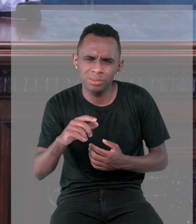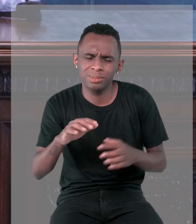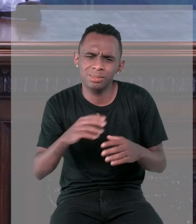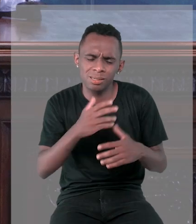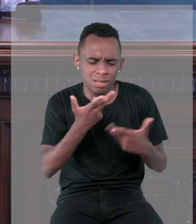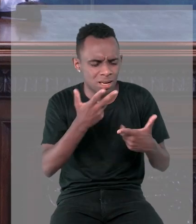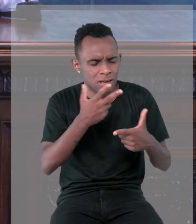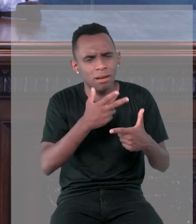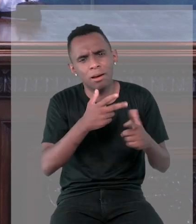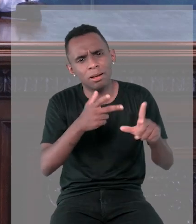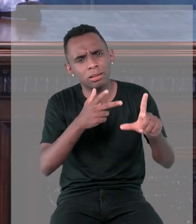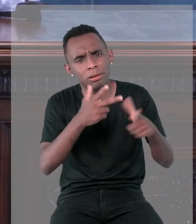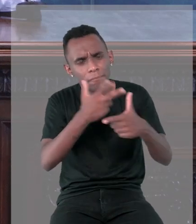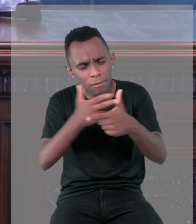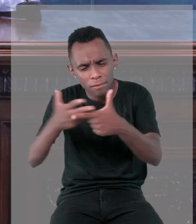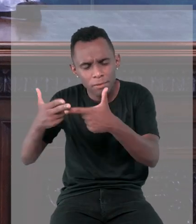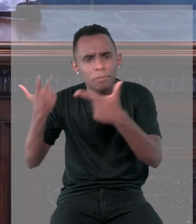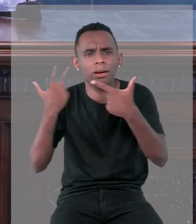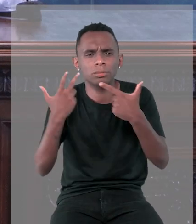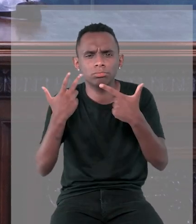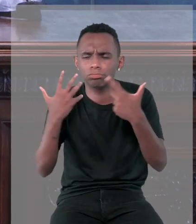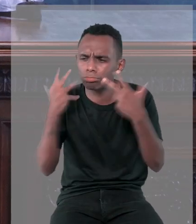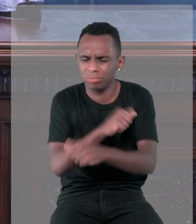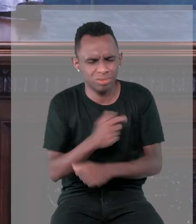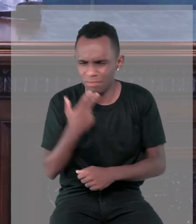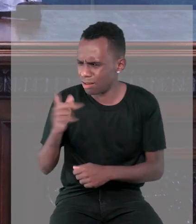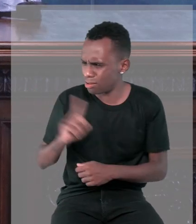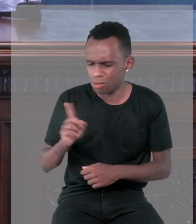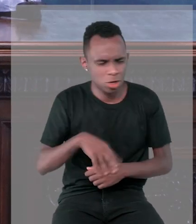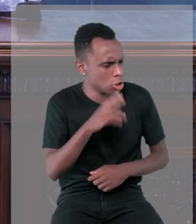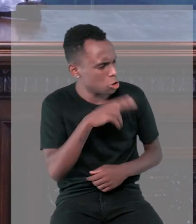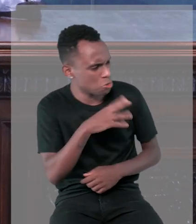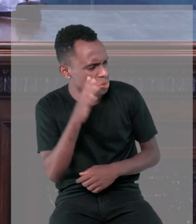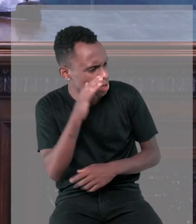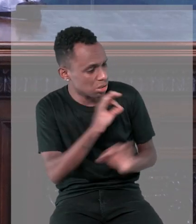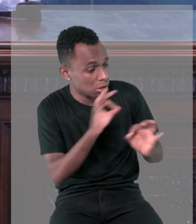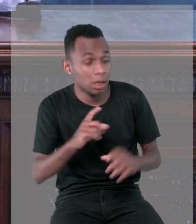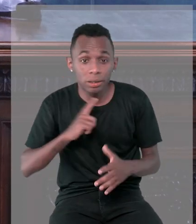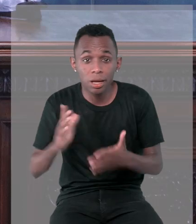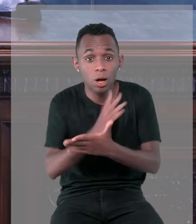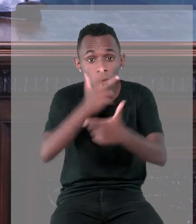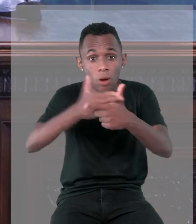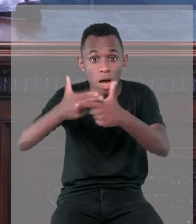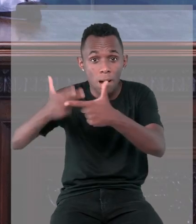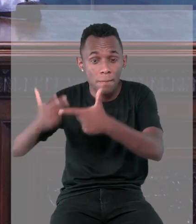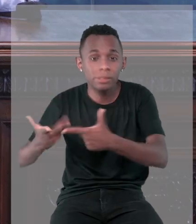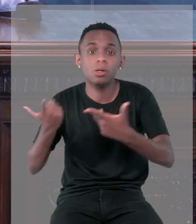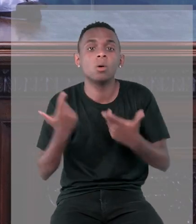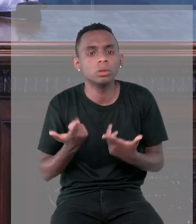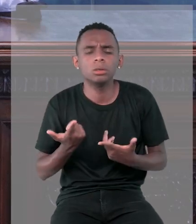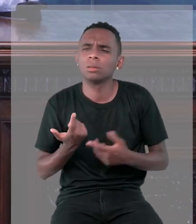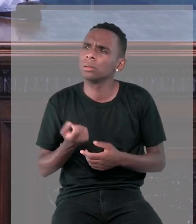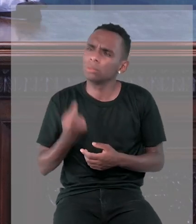essa série a cara do Gifone. O Gifone pode até negar. Que é isso, Caio? Eu nunca li, nunca vi. Mas tem episódios ali que eu